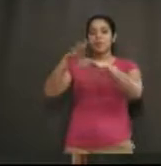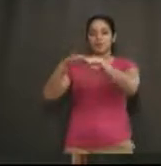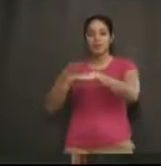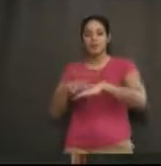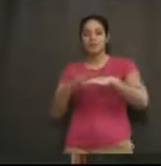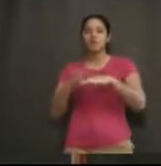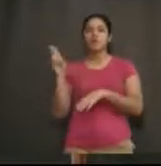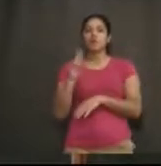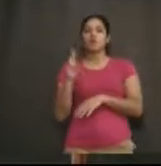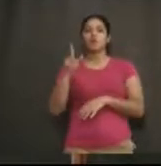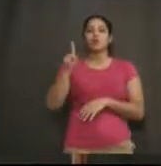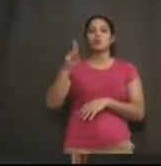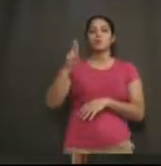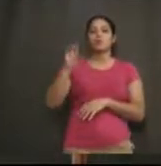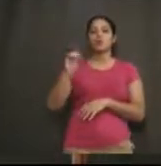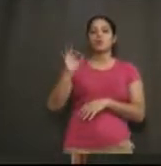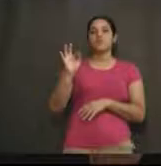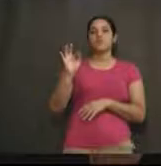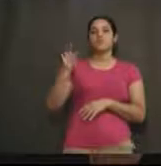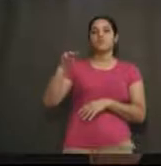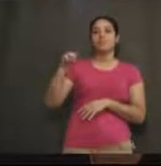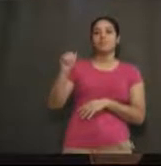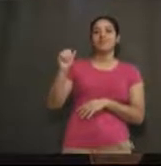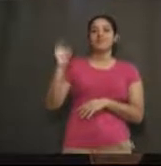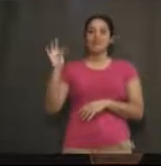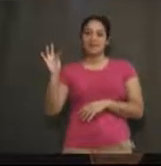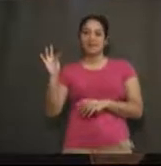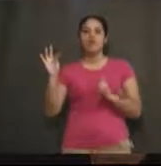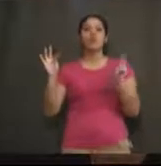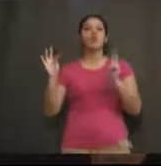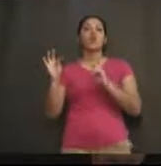Rúbia Gonçalves Nascimento.